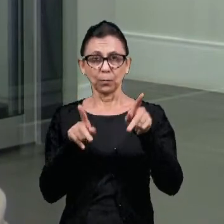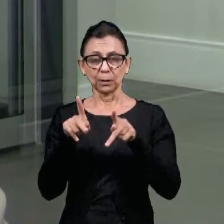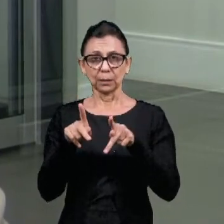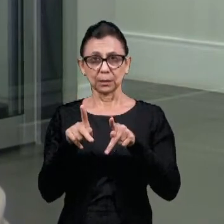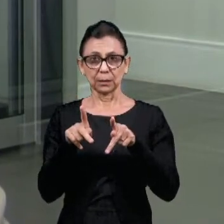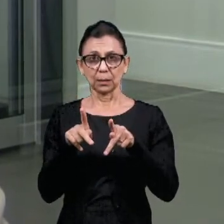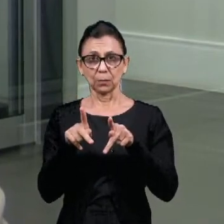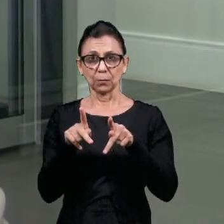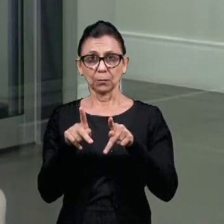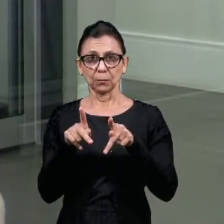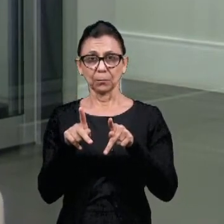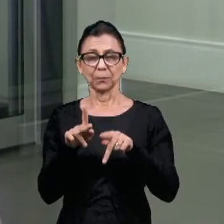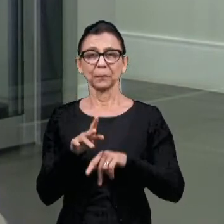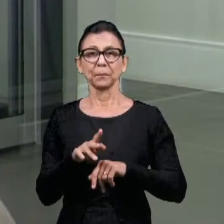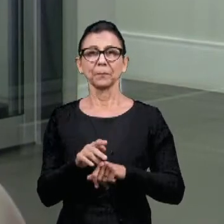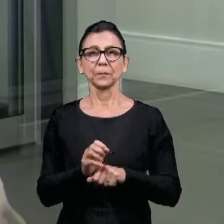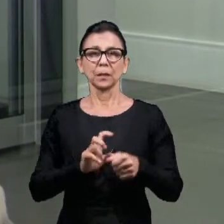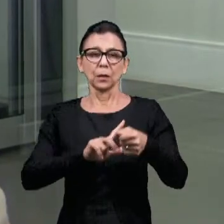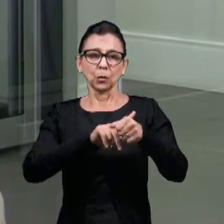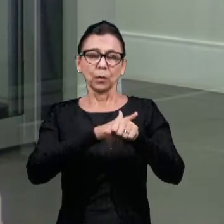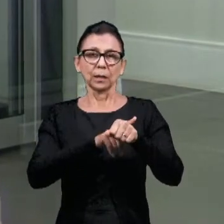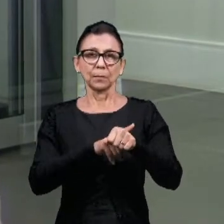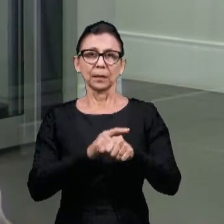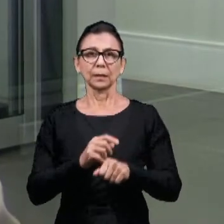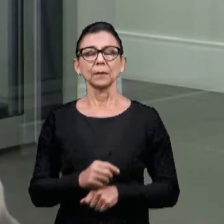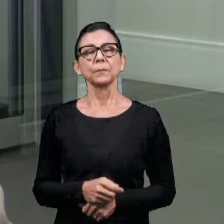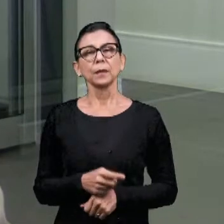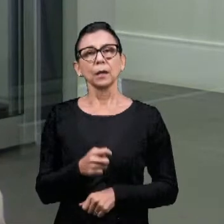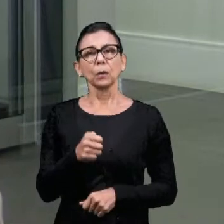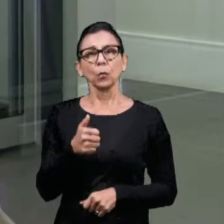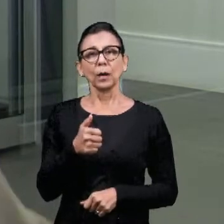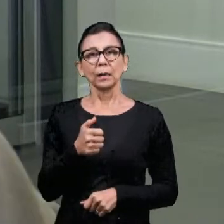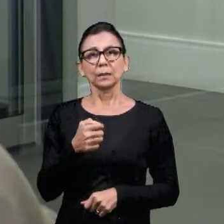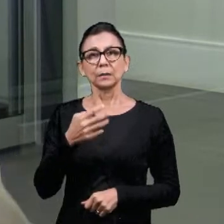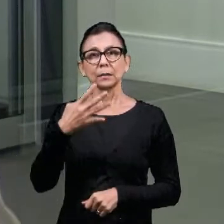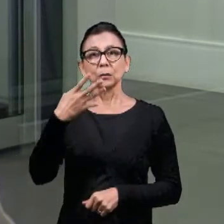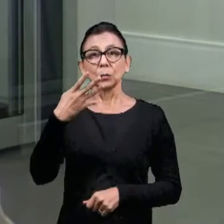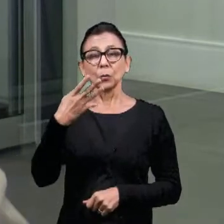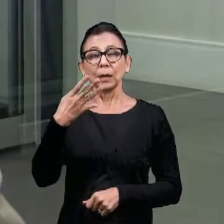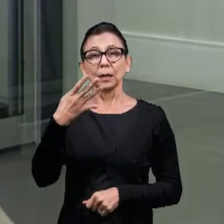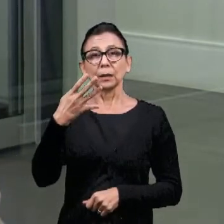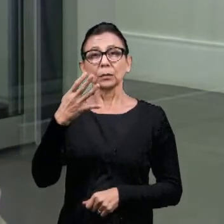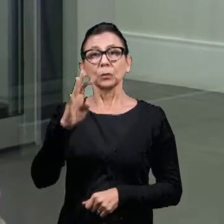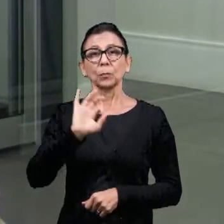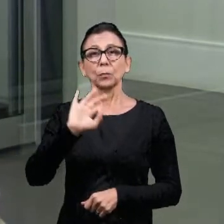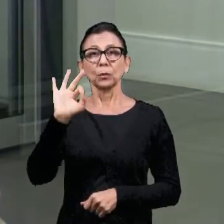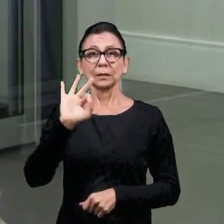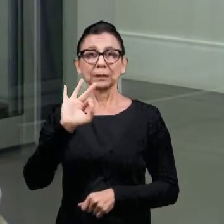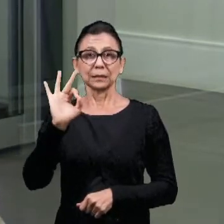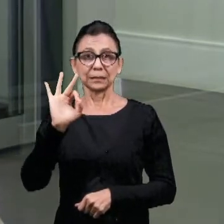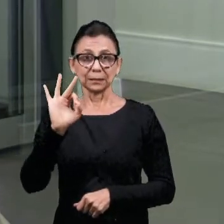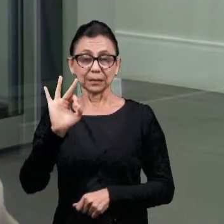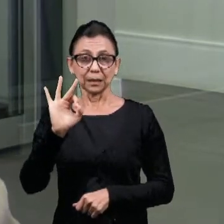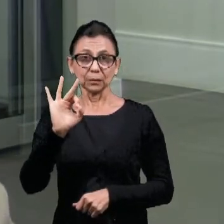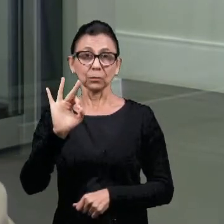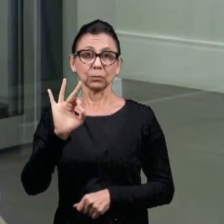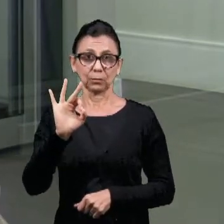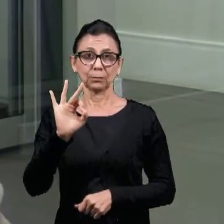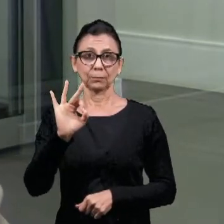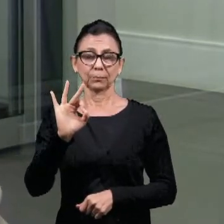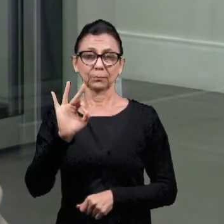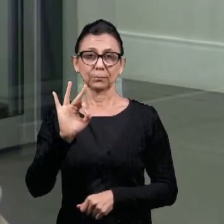Guarapari são nossos irmãos na Igreja Maranata inscritos no SGI. Que bênção. Então é